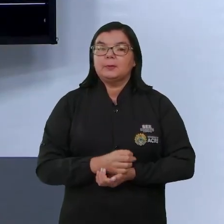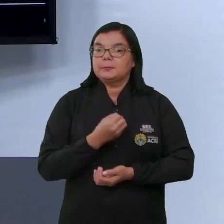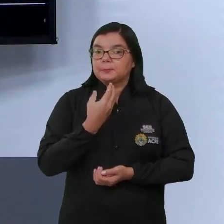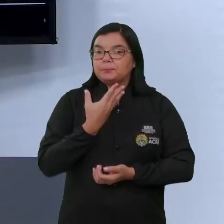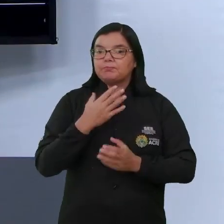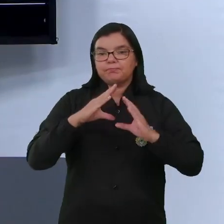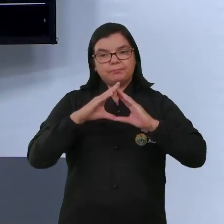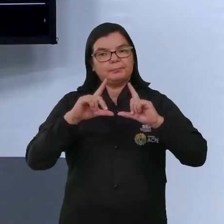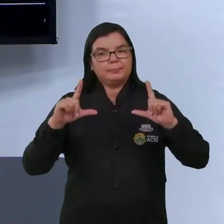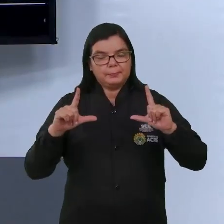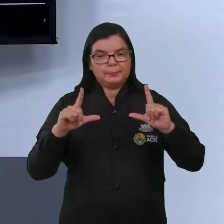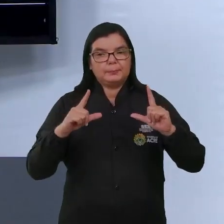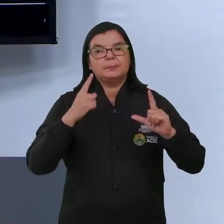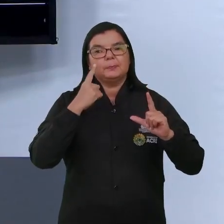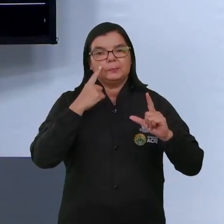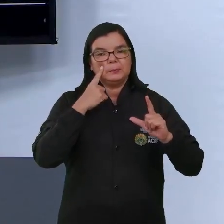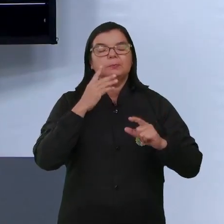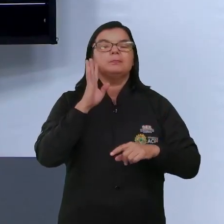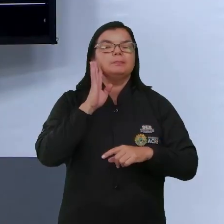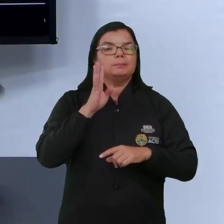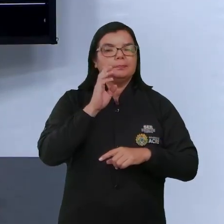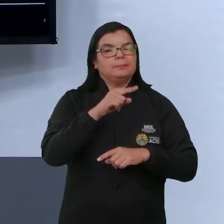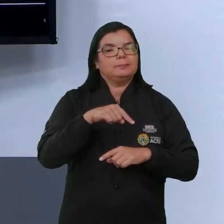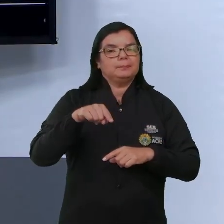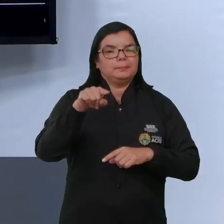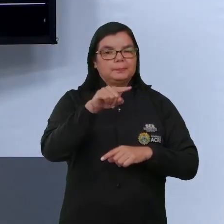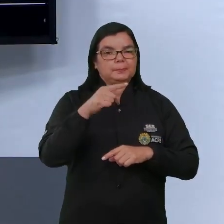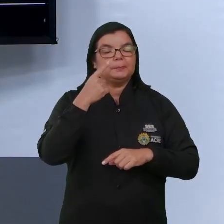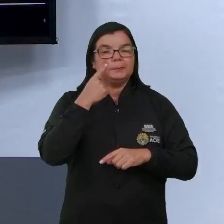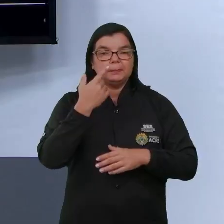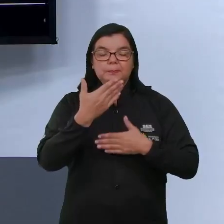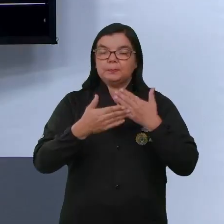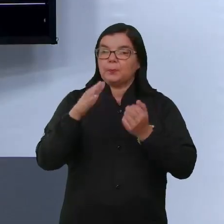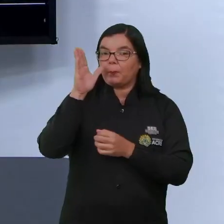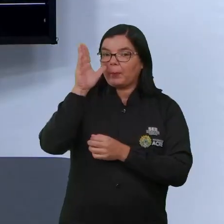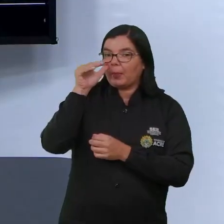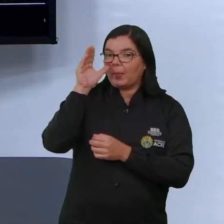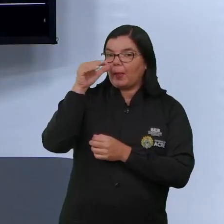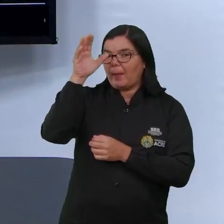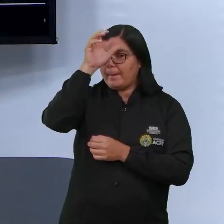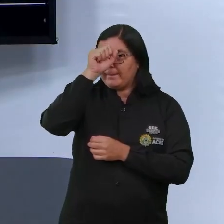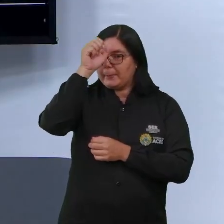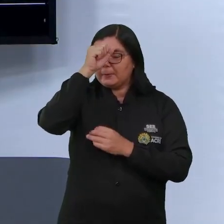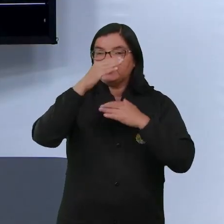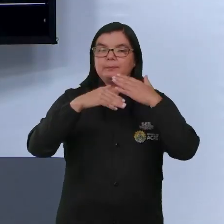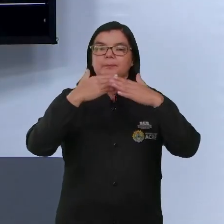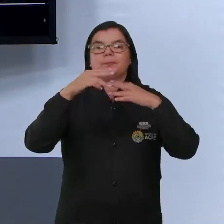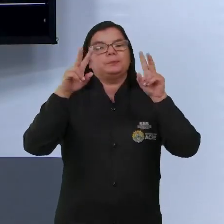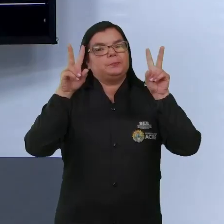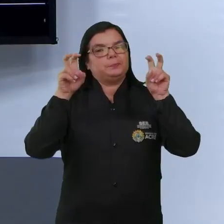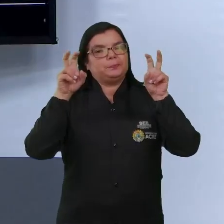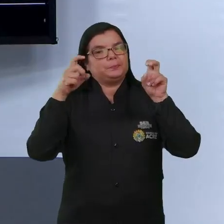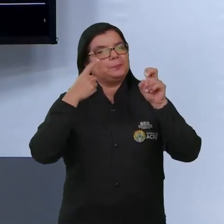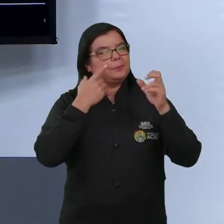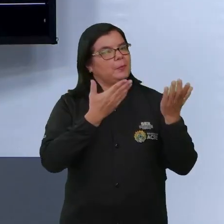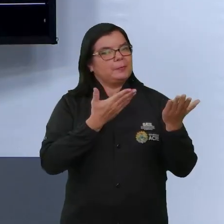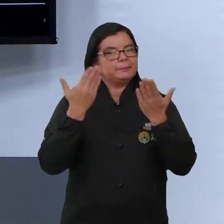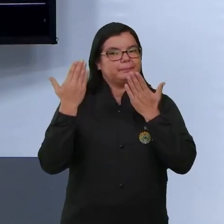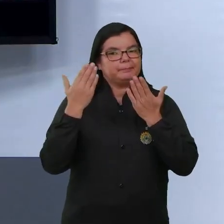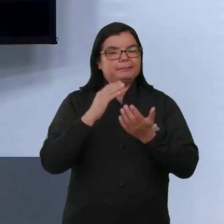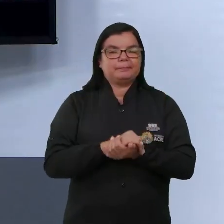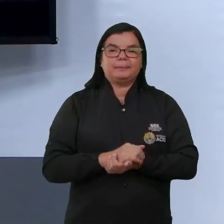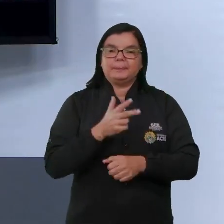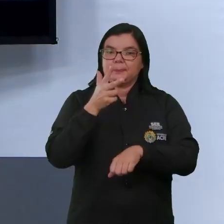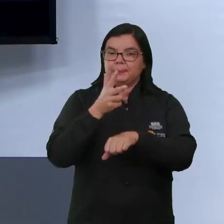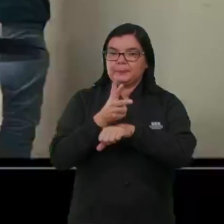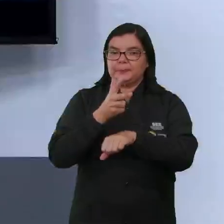bastante esclarecedor e vai ser bem interessante para você que está aí curioso para aprender mais sobre esse tema. Vamos lá então?